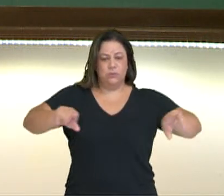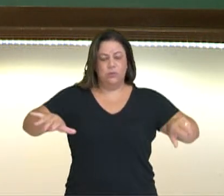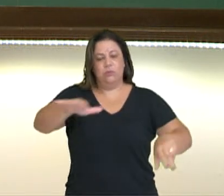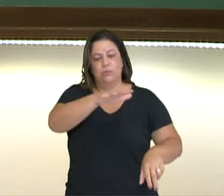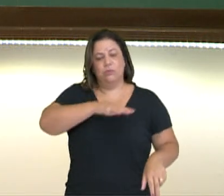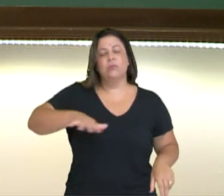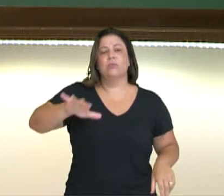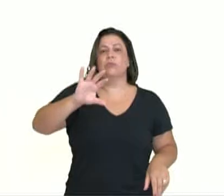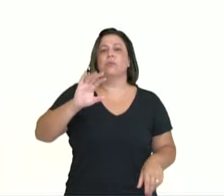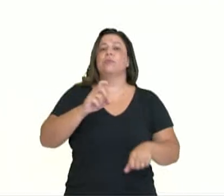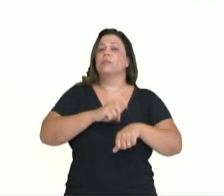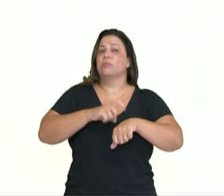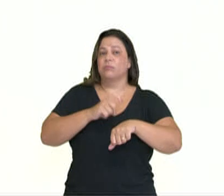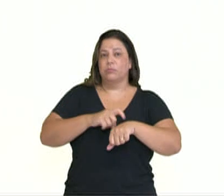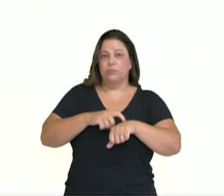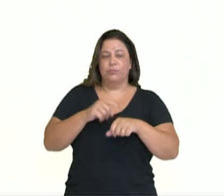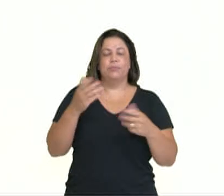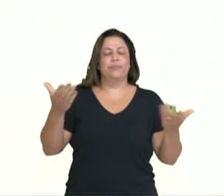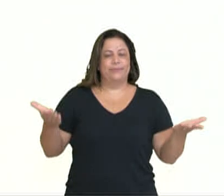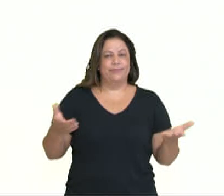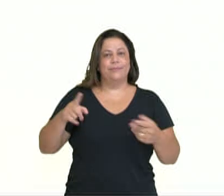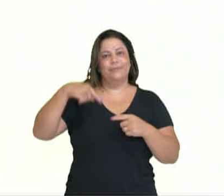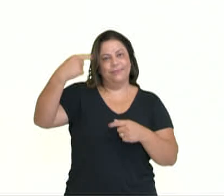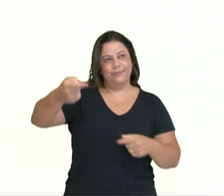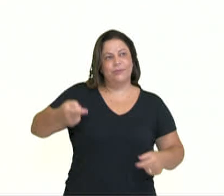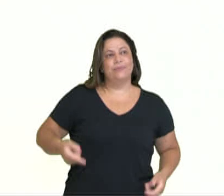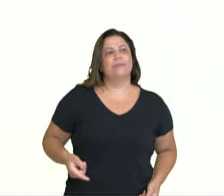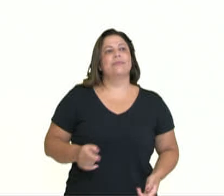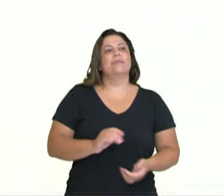tempo. Combinado assim? Vamos para o próximo.